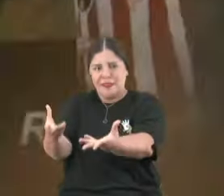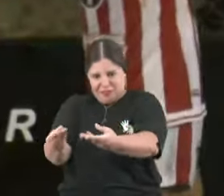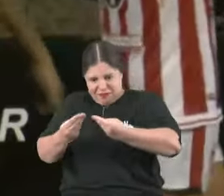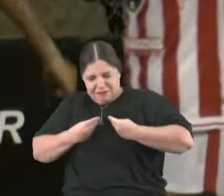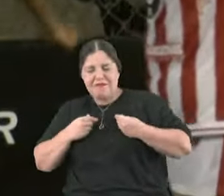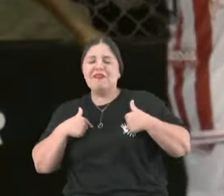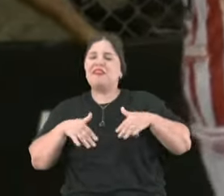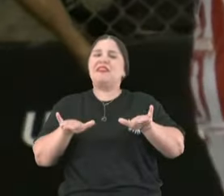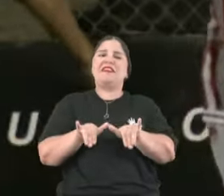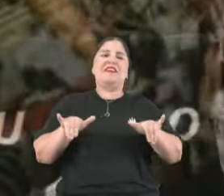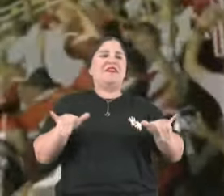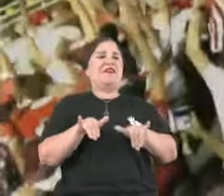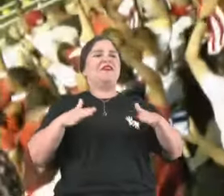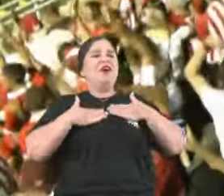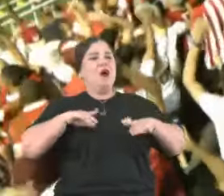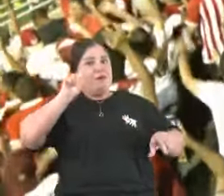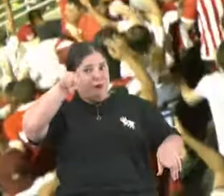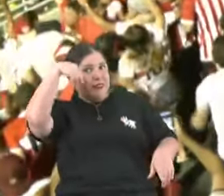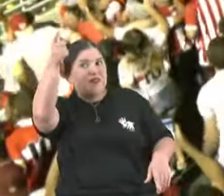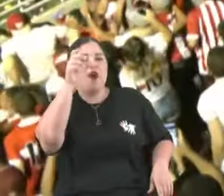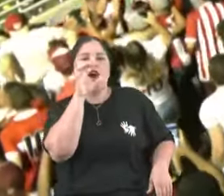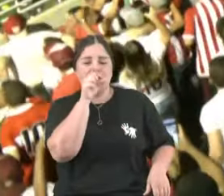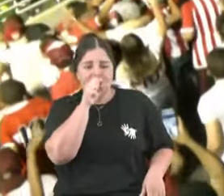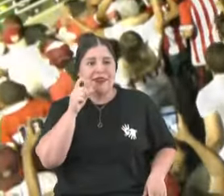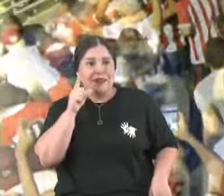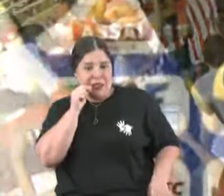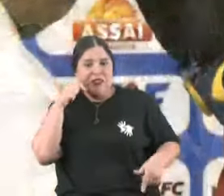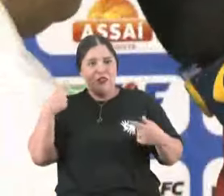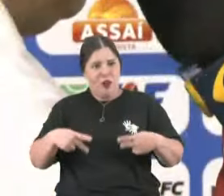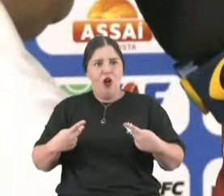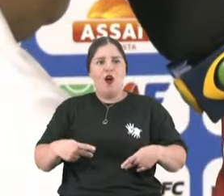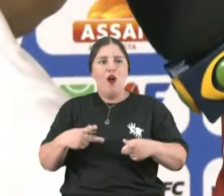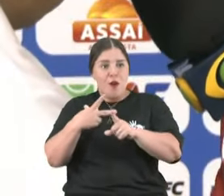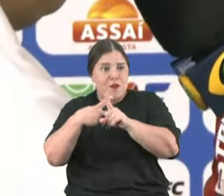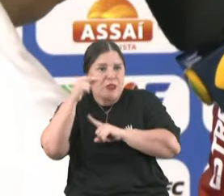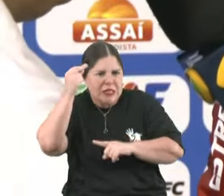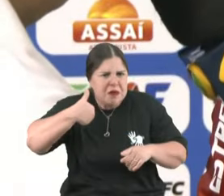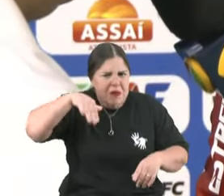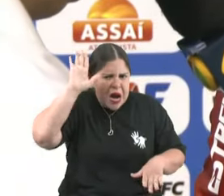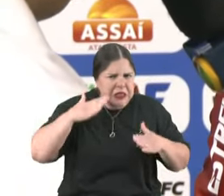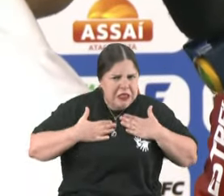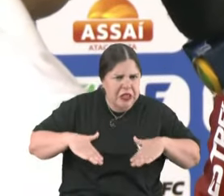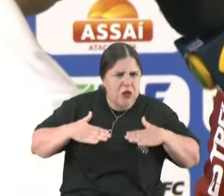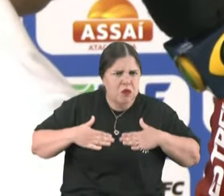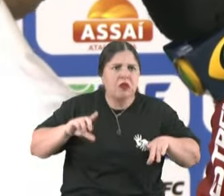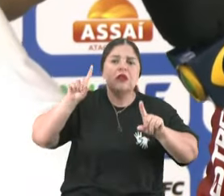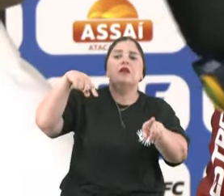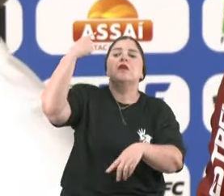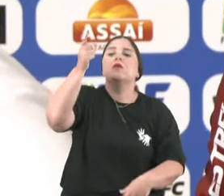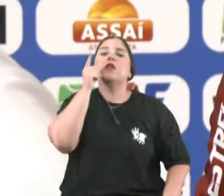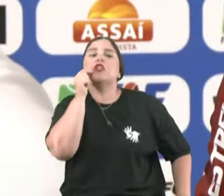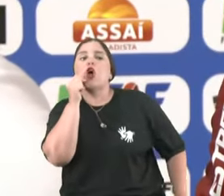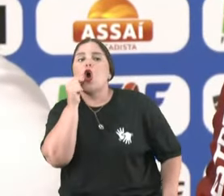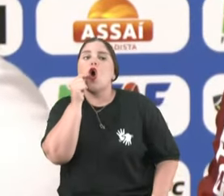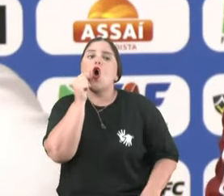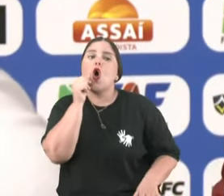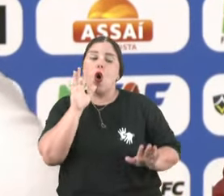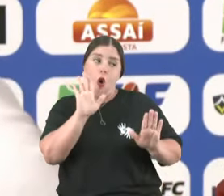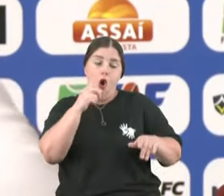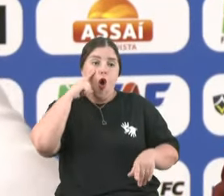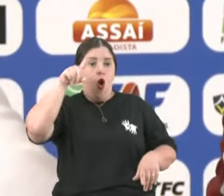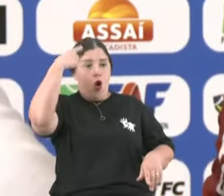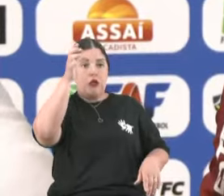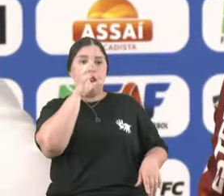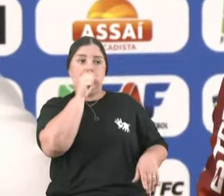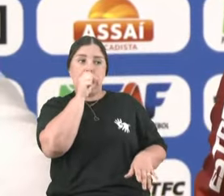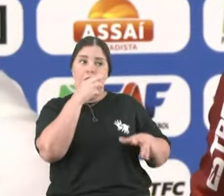próximo jogo. Está resolvido já? Essa vitória aí dá uma tranquilidade? Como é que vai ser no próximo sábado diante do torcedor regatiano? Não tem nada